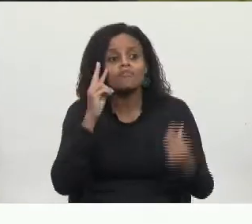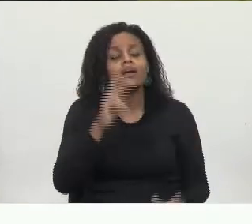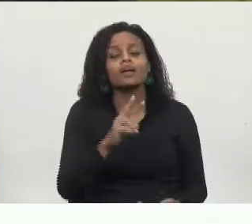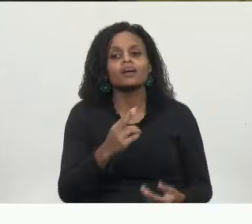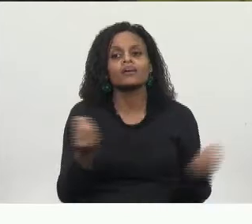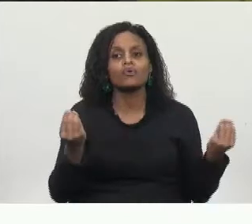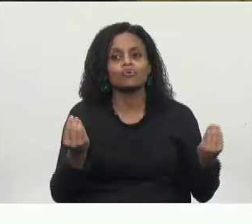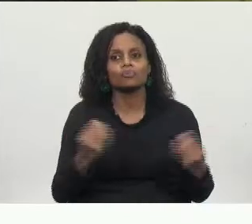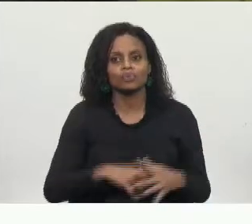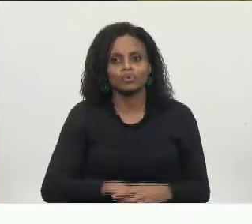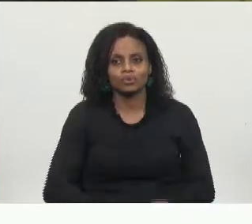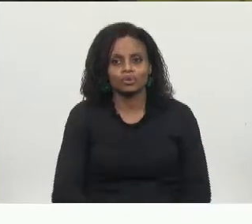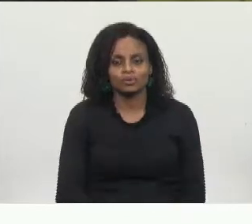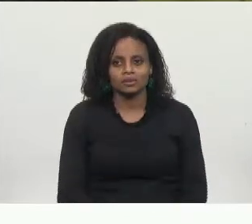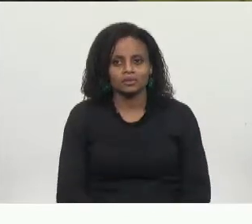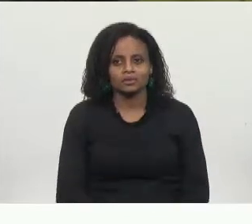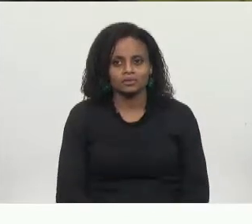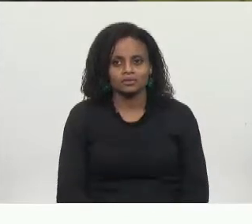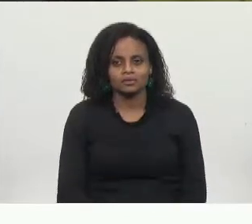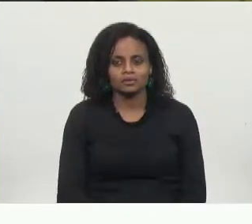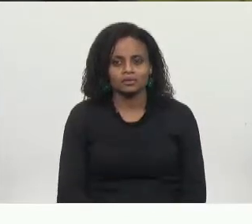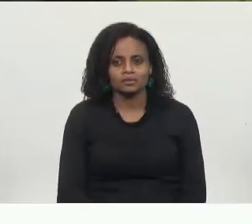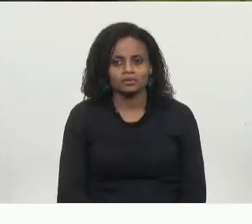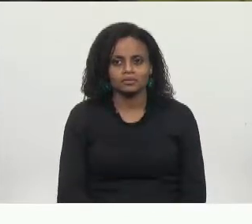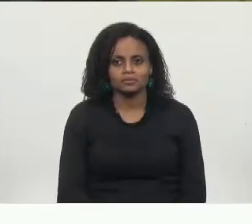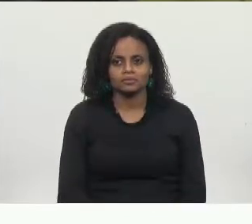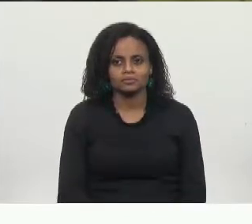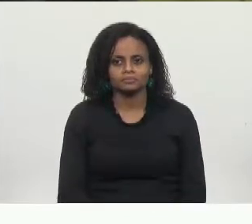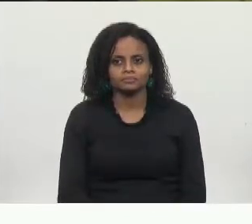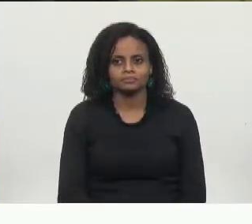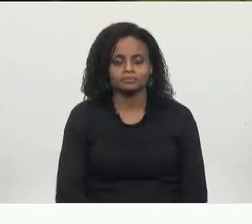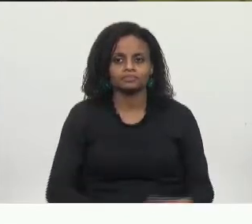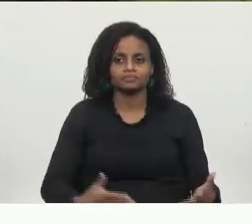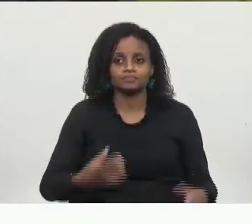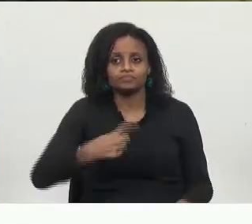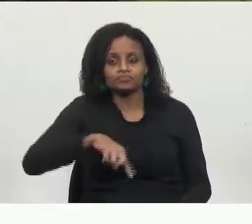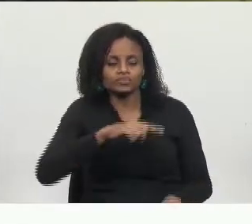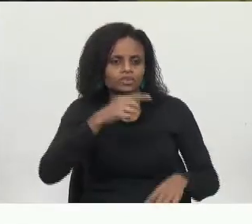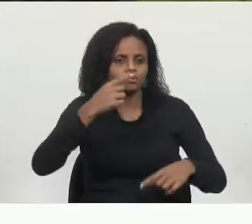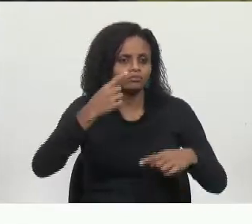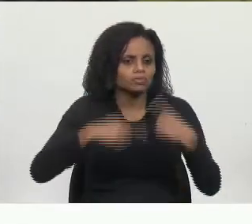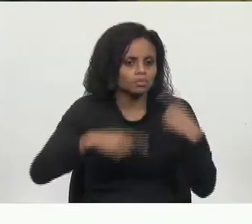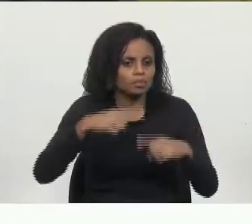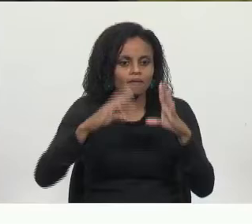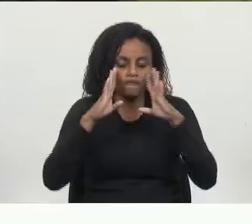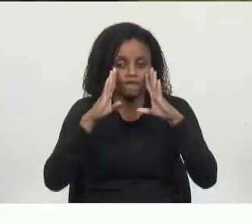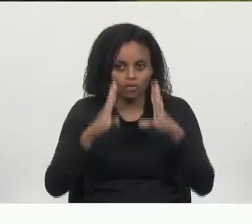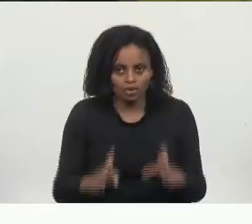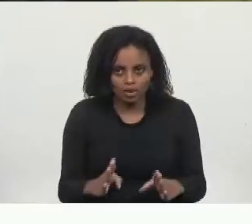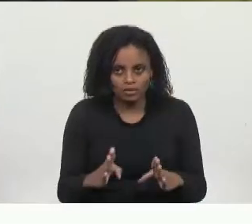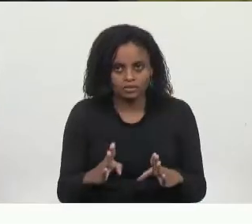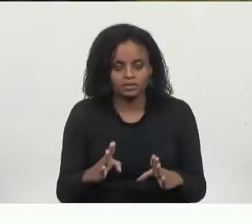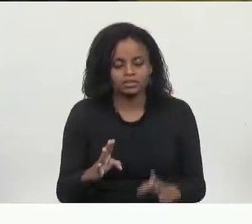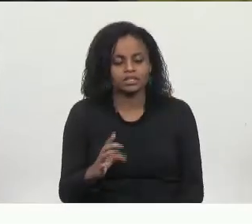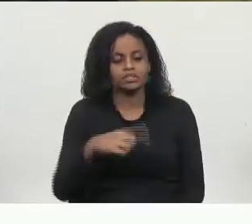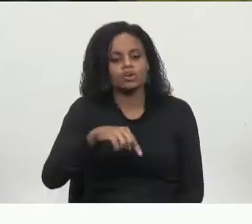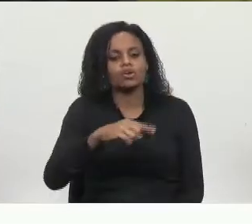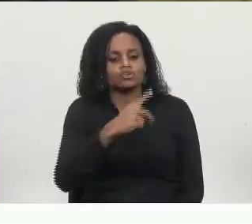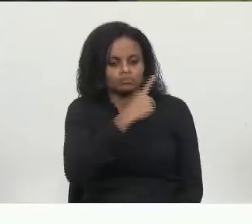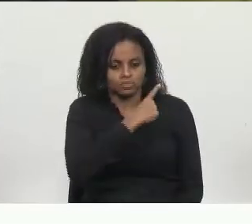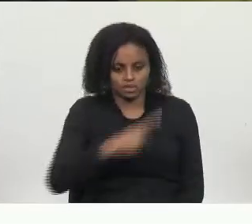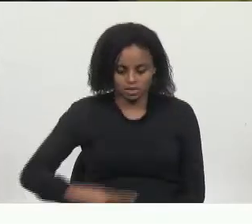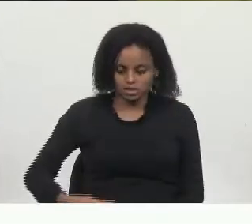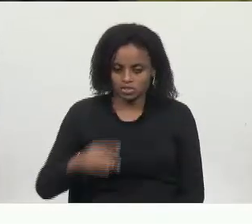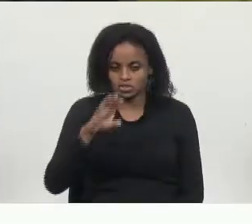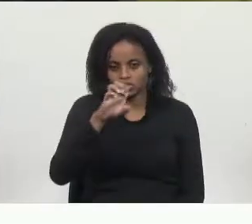né, esse ato? Bom, a nossa discussão central aqui, o presidente Marcelo Siciliano nos pediu essa